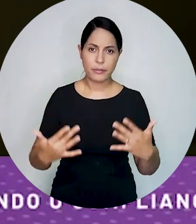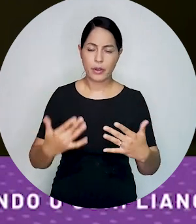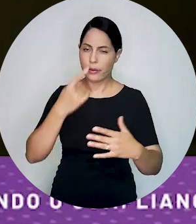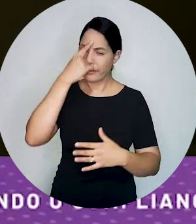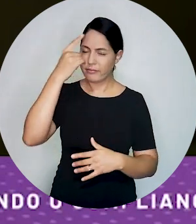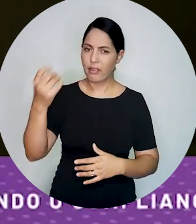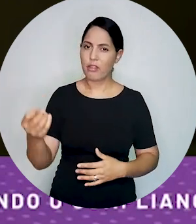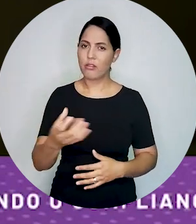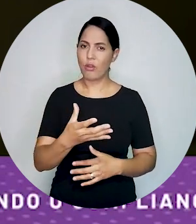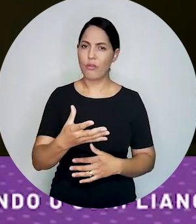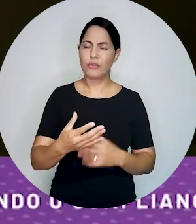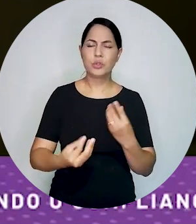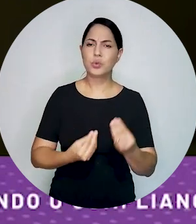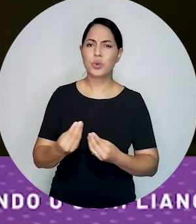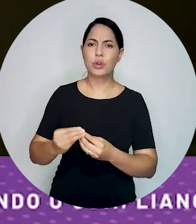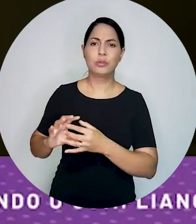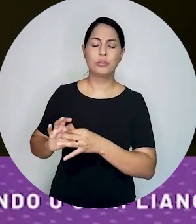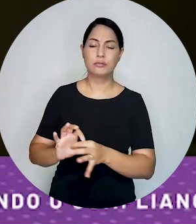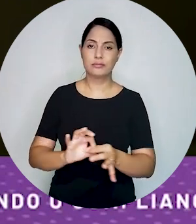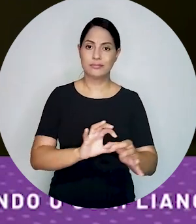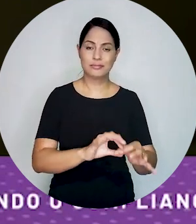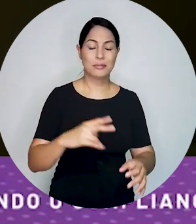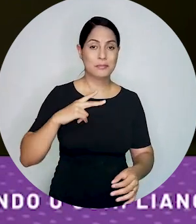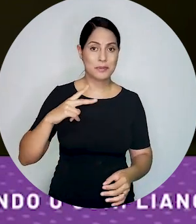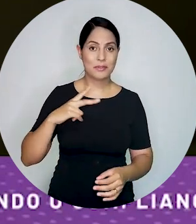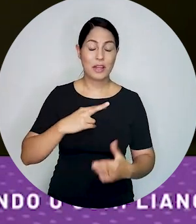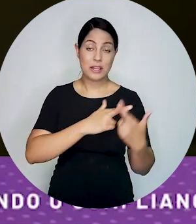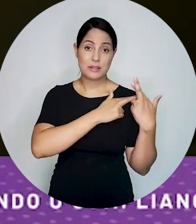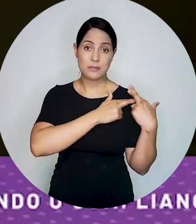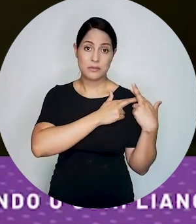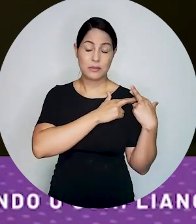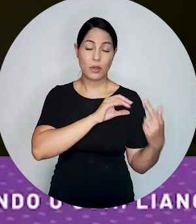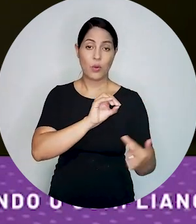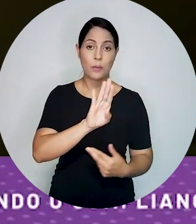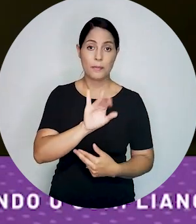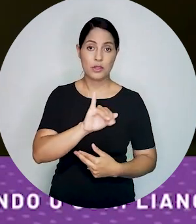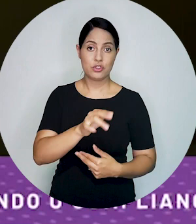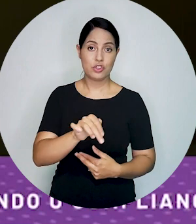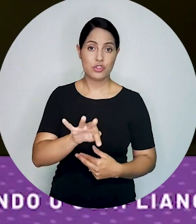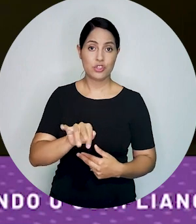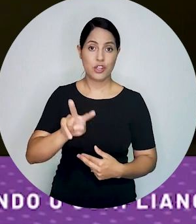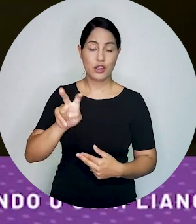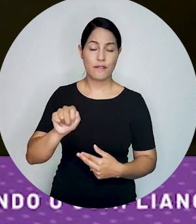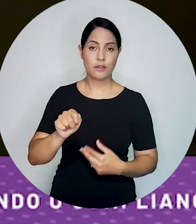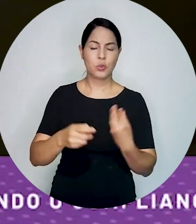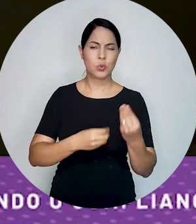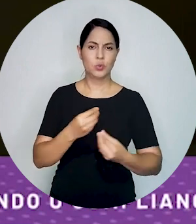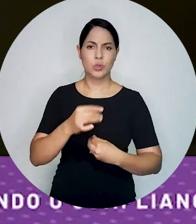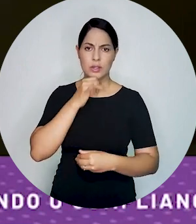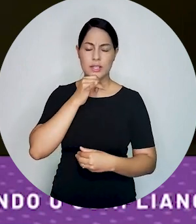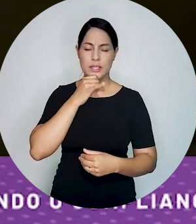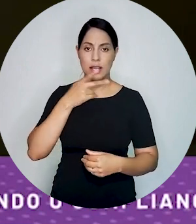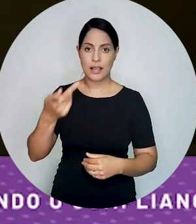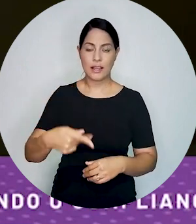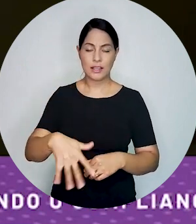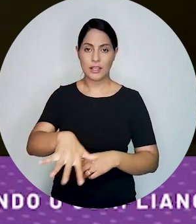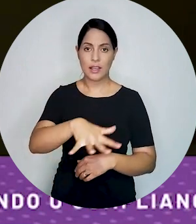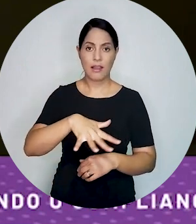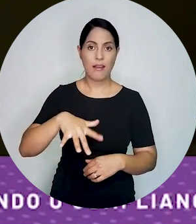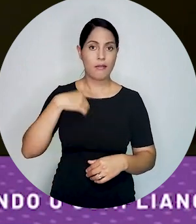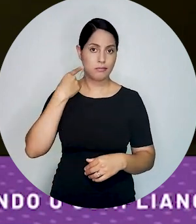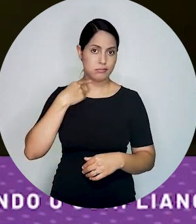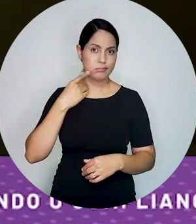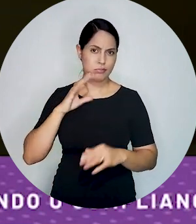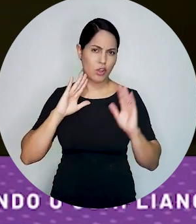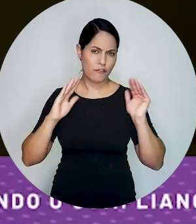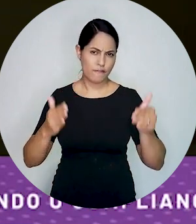inovação, justamente o foco para a iniciativa privada com a previsão de responsabilidade objetiva, ou seja, né, a gente está aqui no público